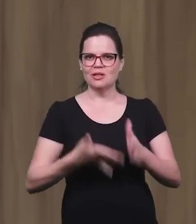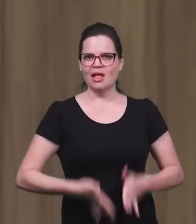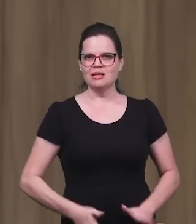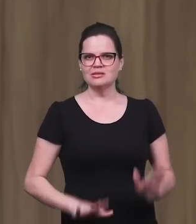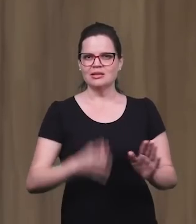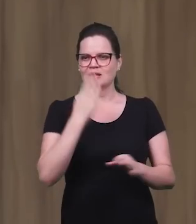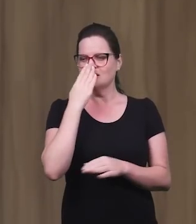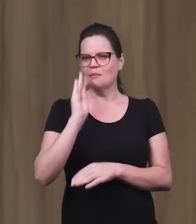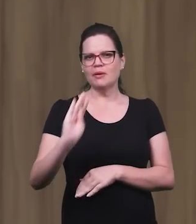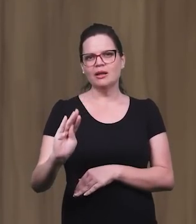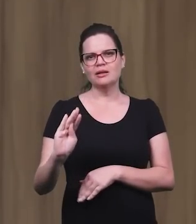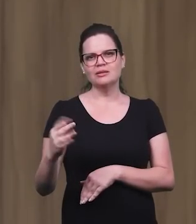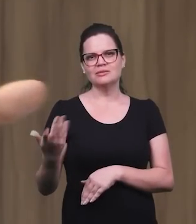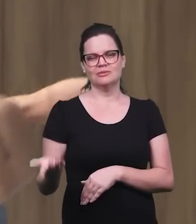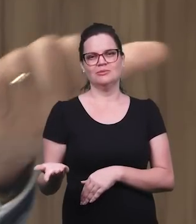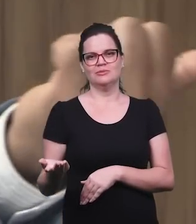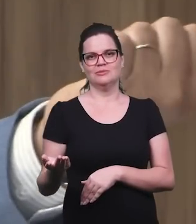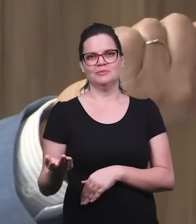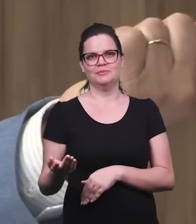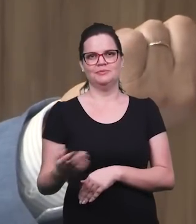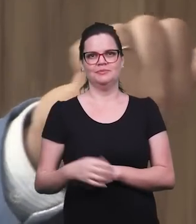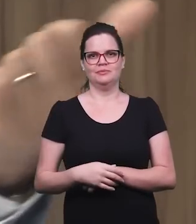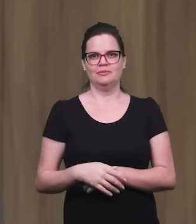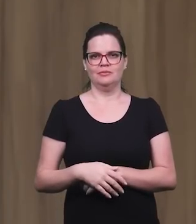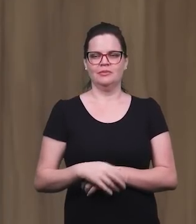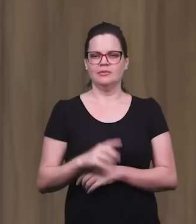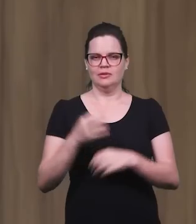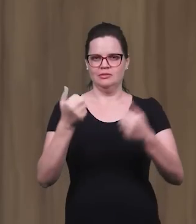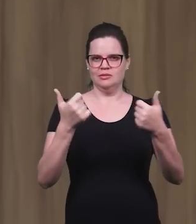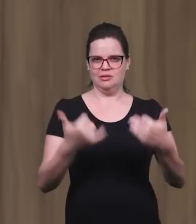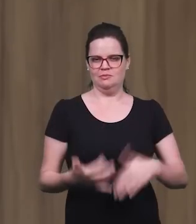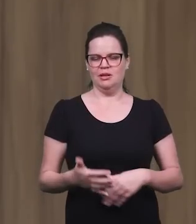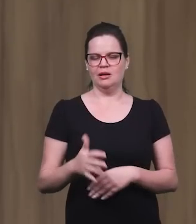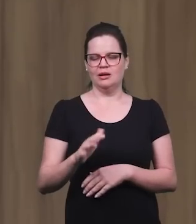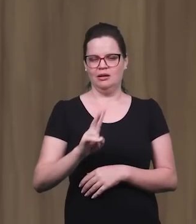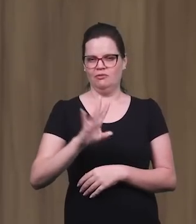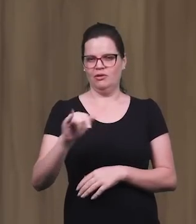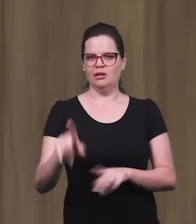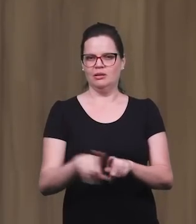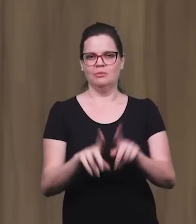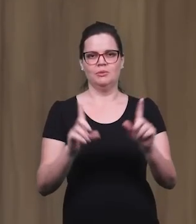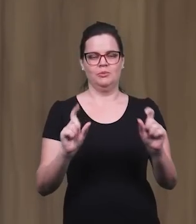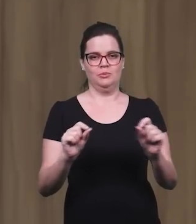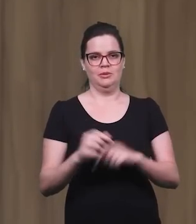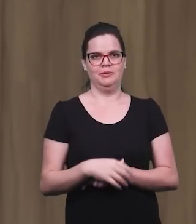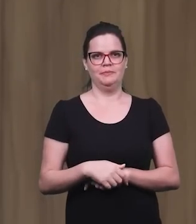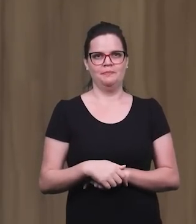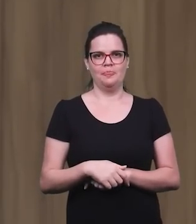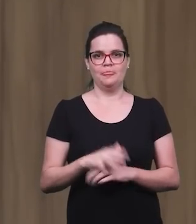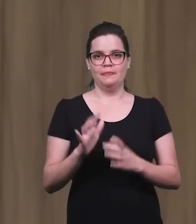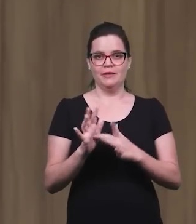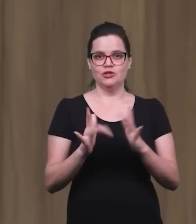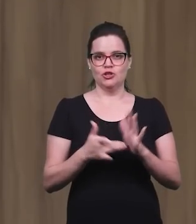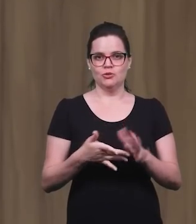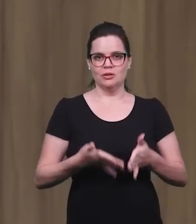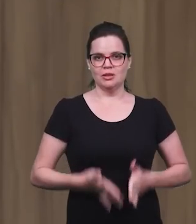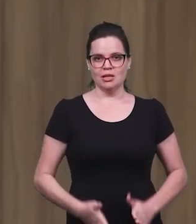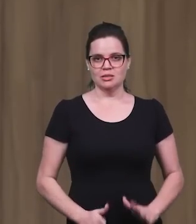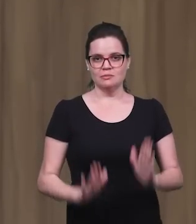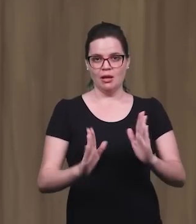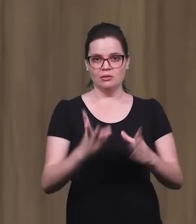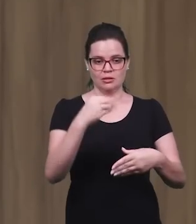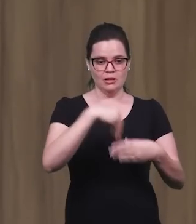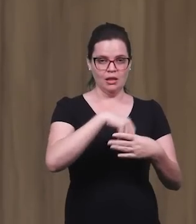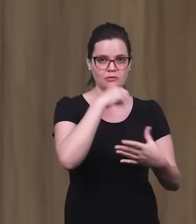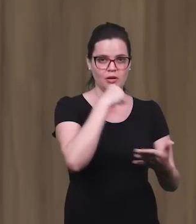na verdade, é um ponto importante a gente explicar também, que o nascimento de Jesus teve muitas profecias do Velho